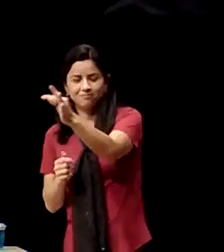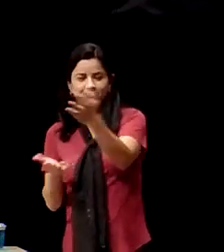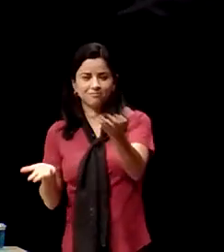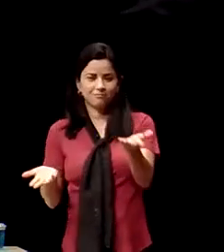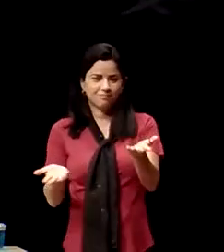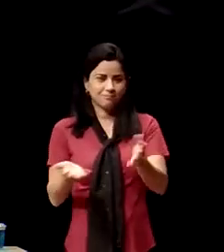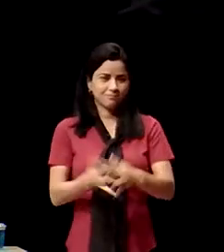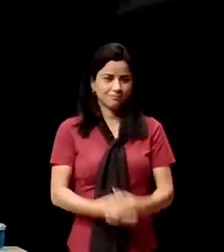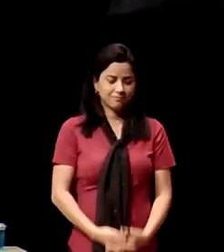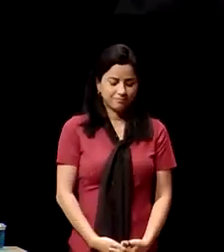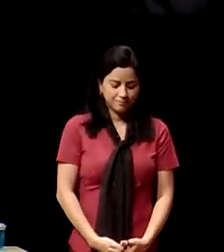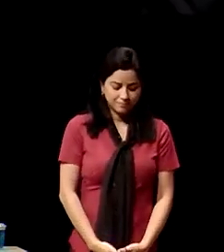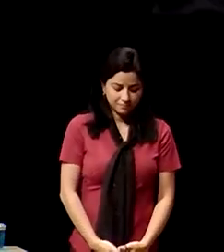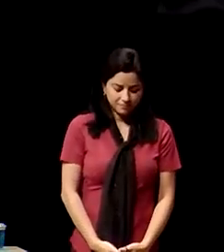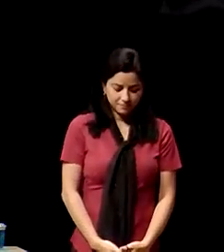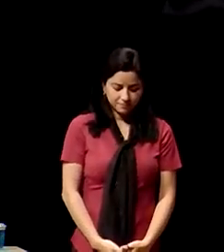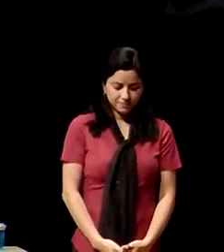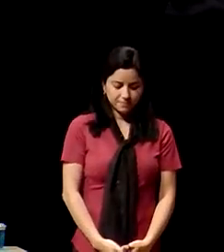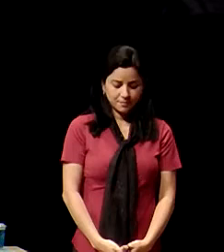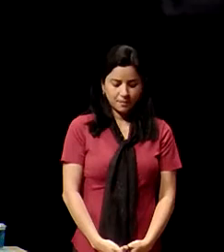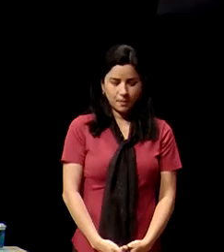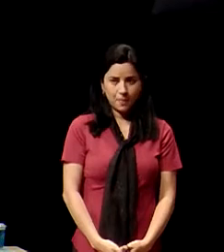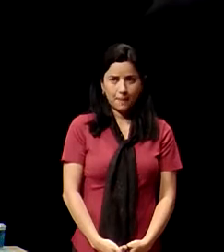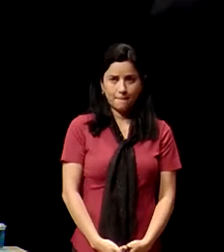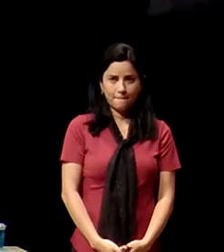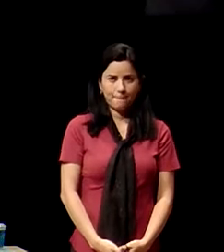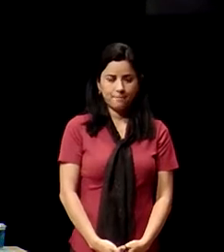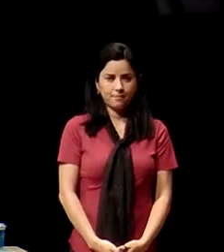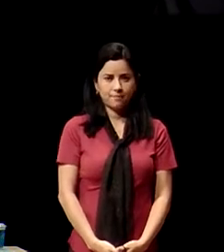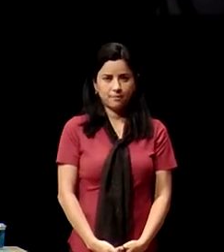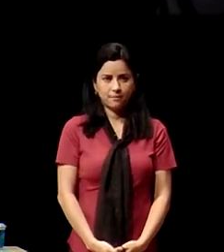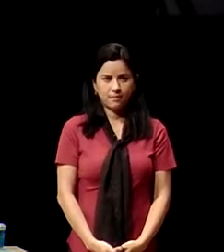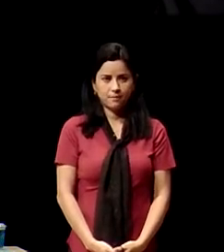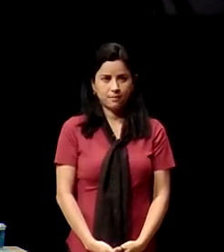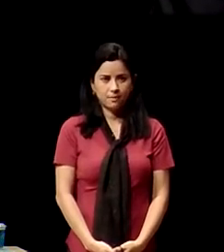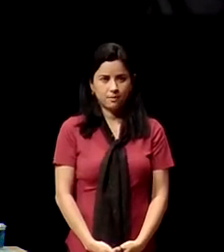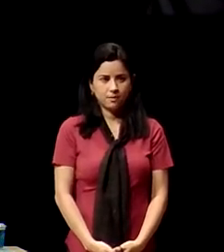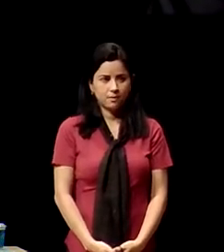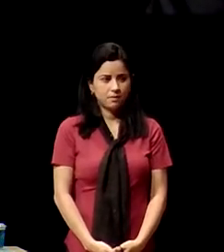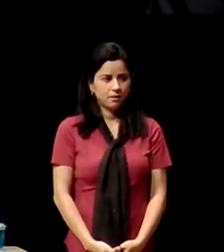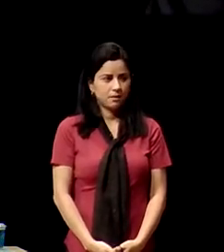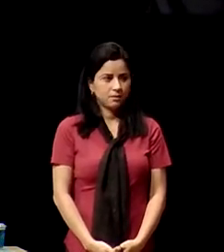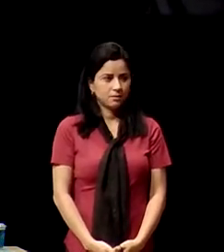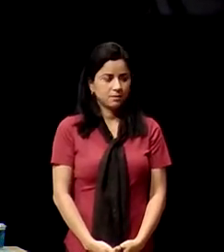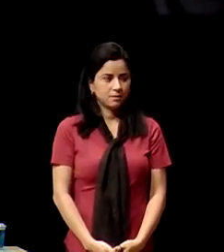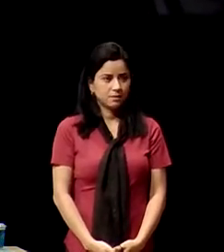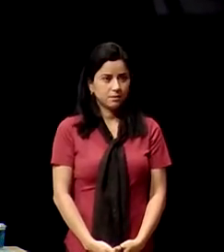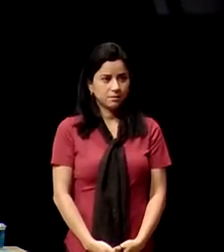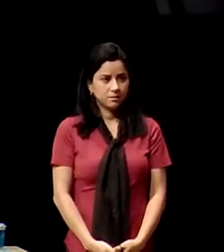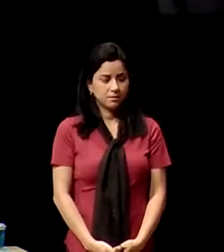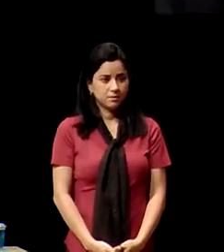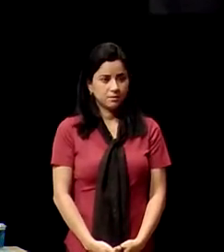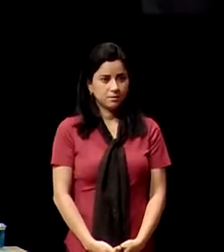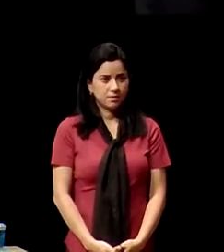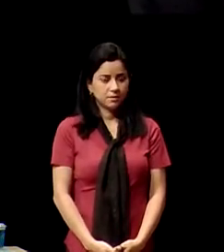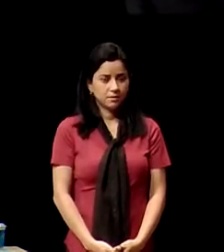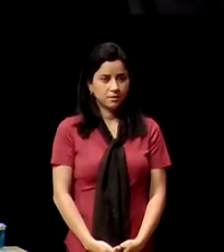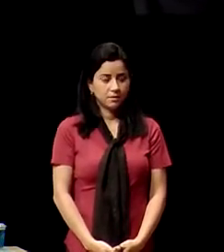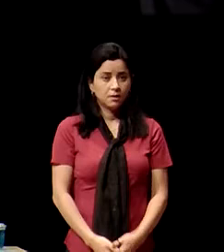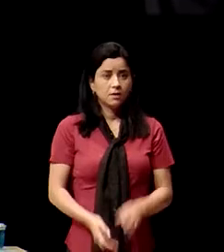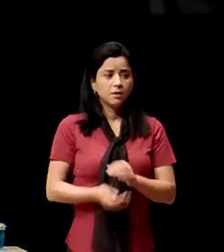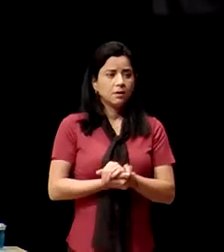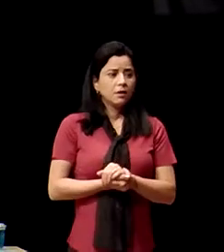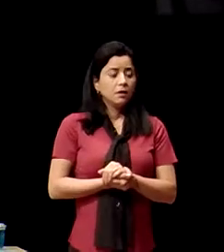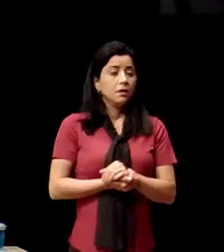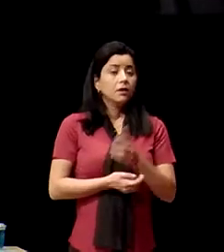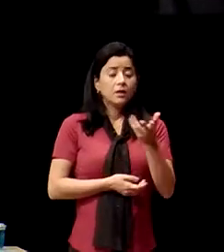would like to say some few words about social pedagogy as scientific discipline.